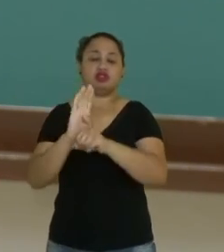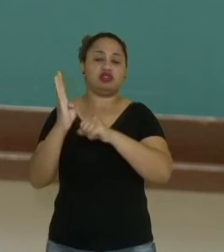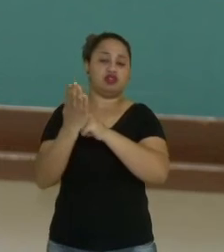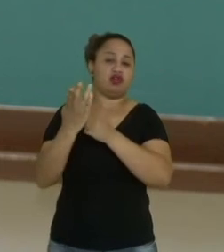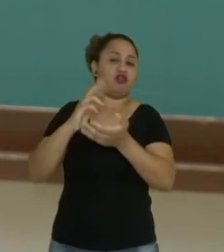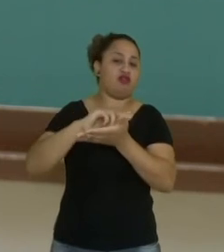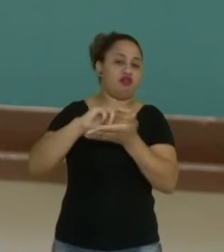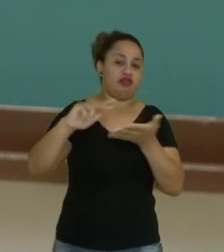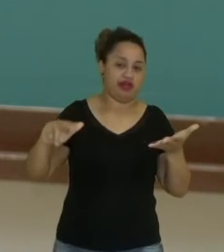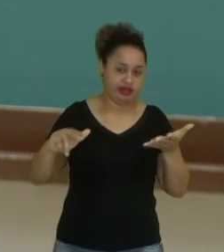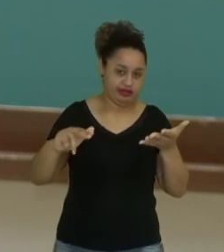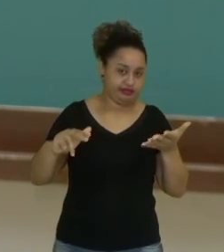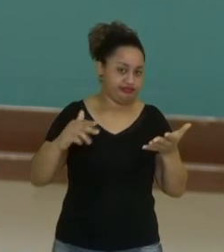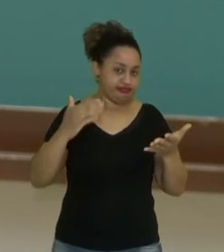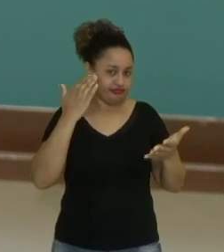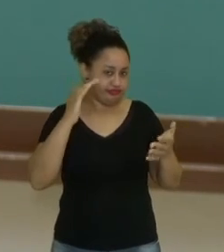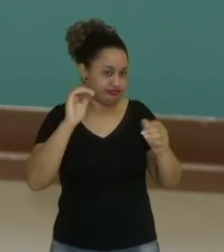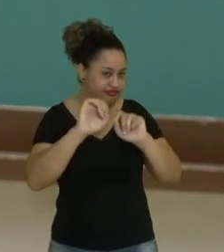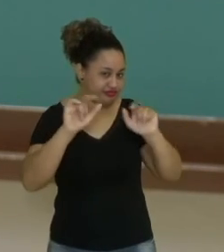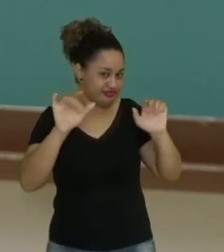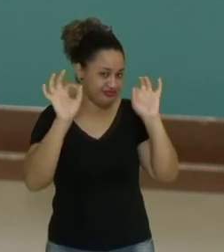etc. Confere?